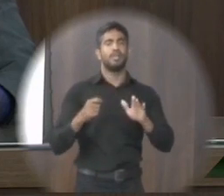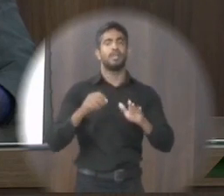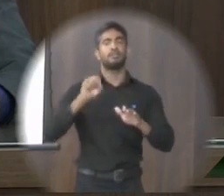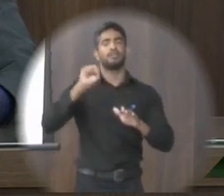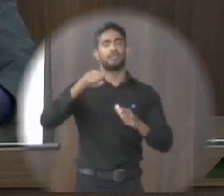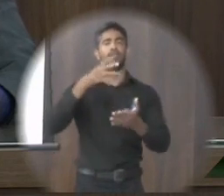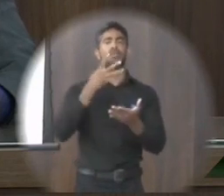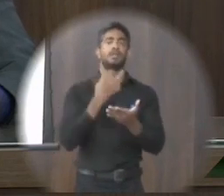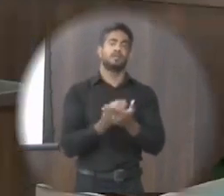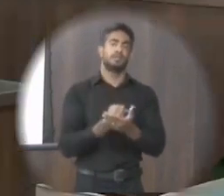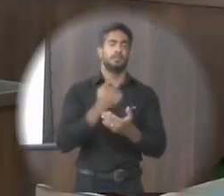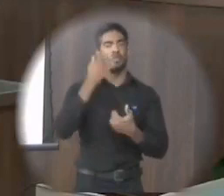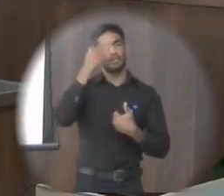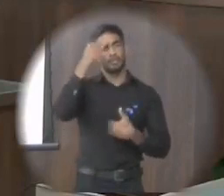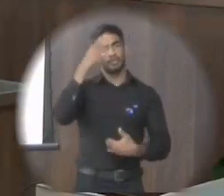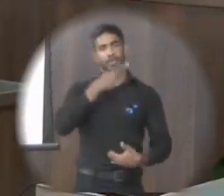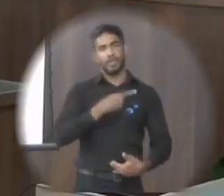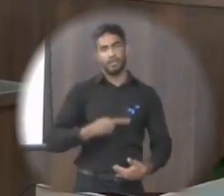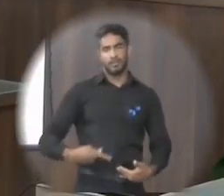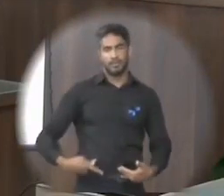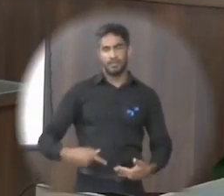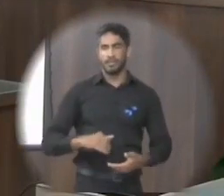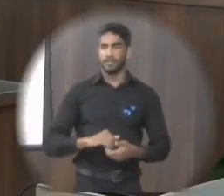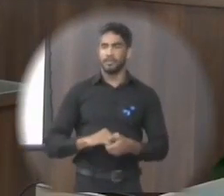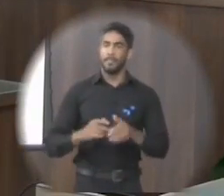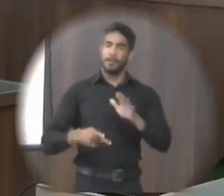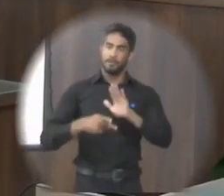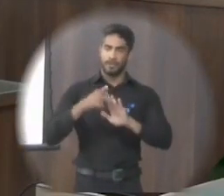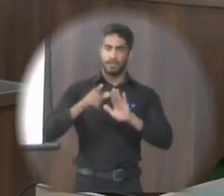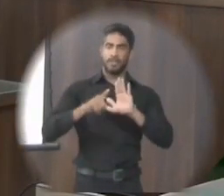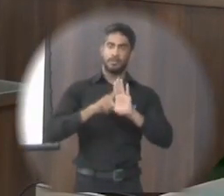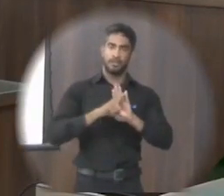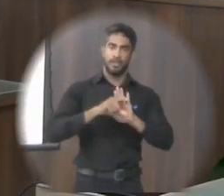muito obrigada, senhor presidente. Projeto de lei